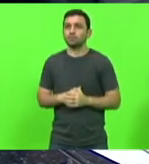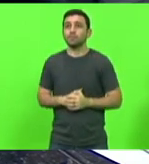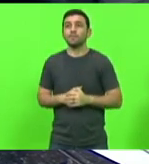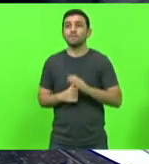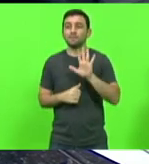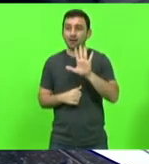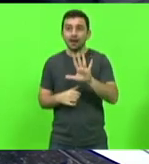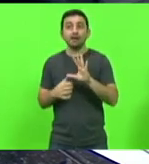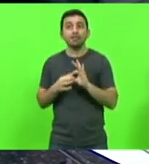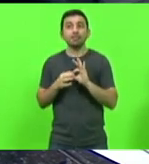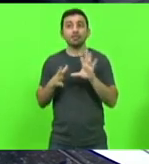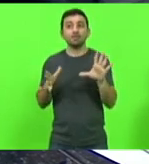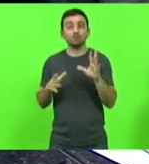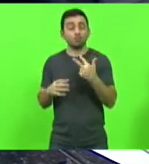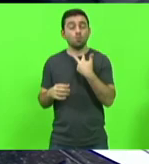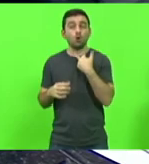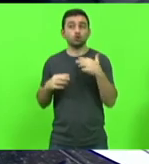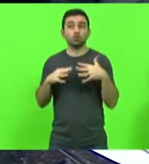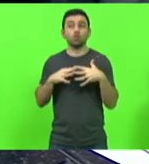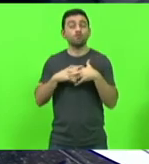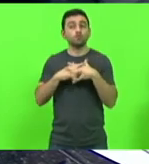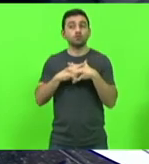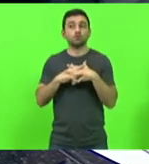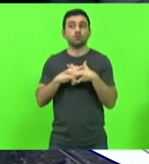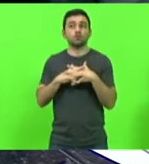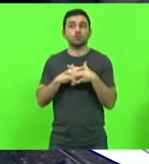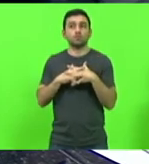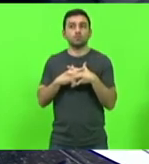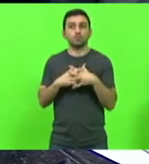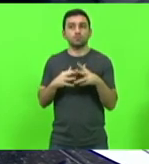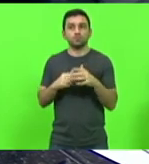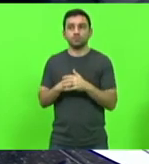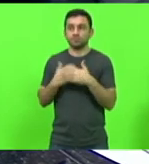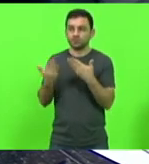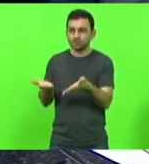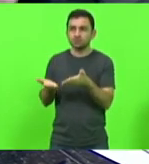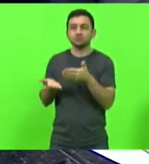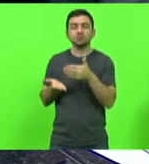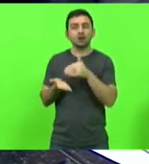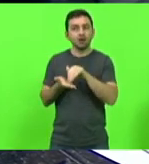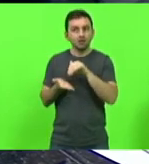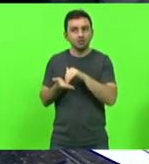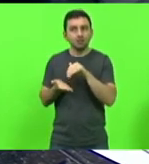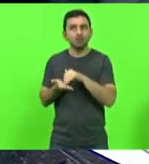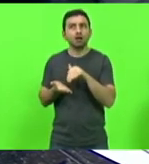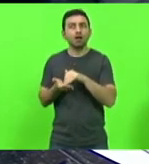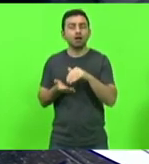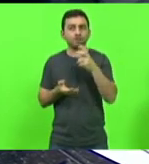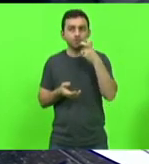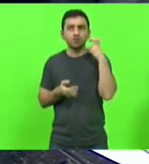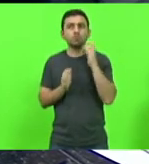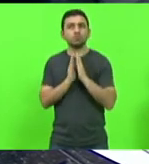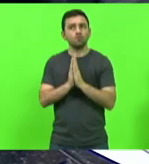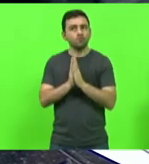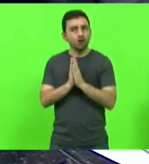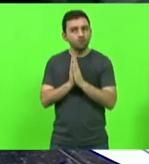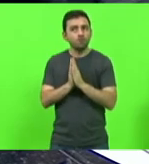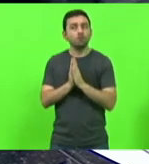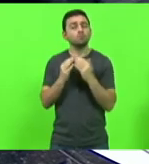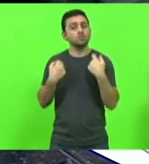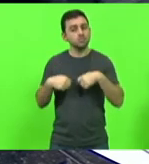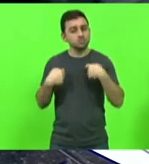essa liberdade não pode ser confundida. Secretário Luiz Fernando Vampiro, toda a equipe da educação, por favor, nós temos que ter uma